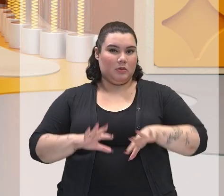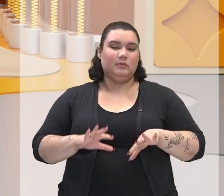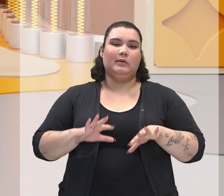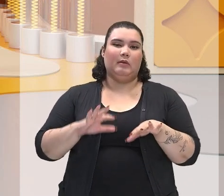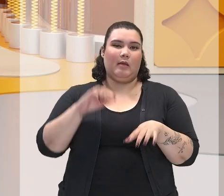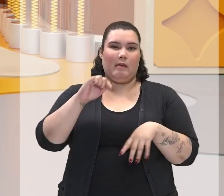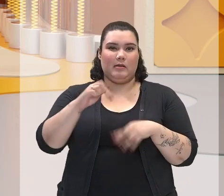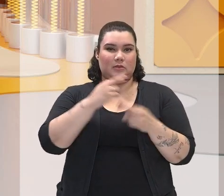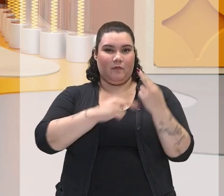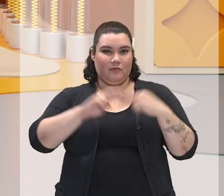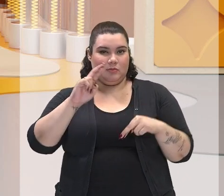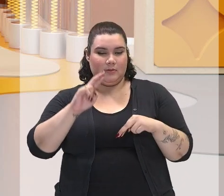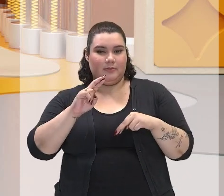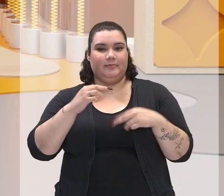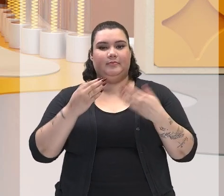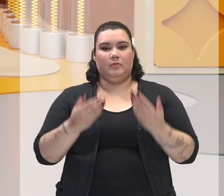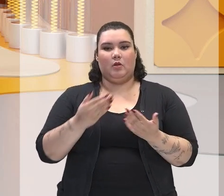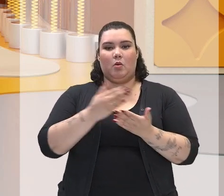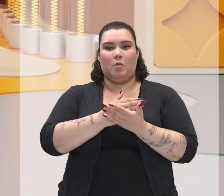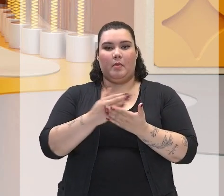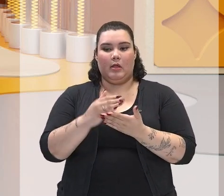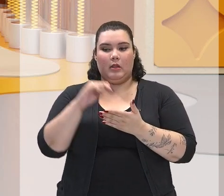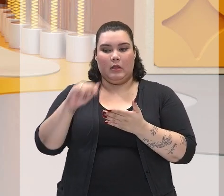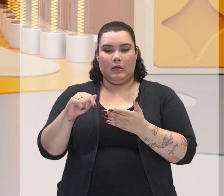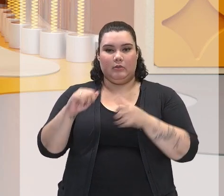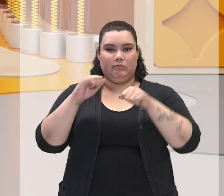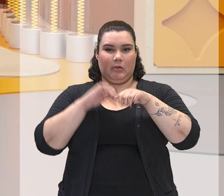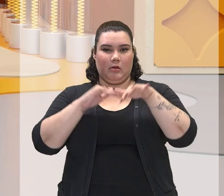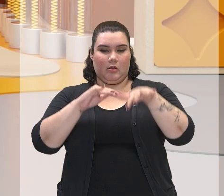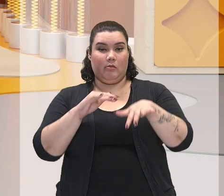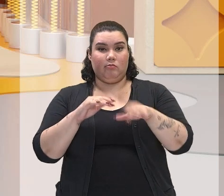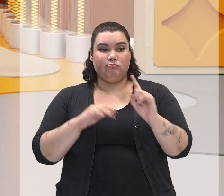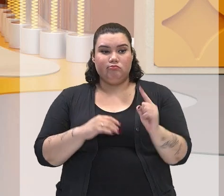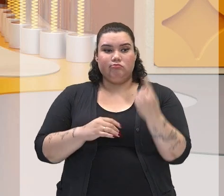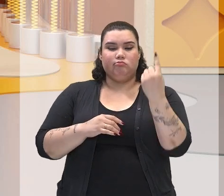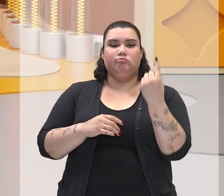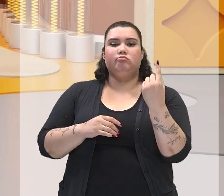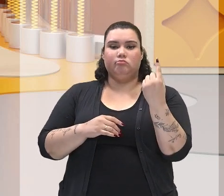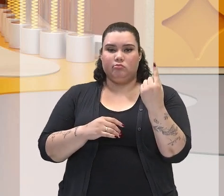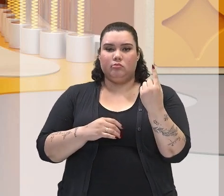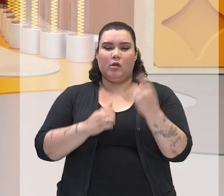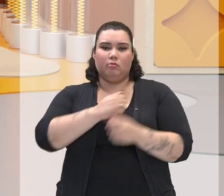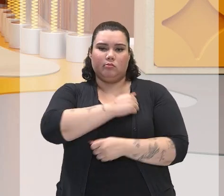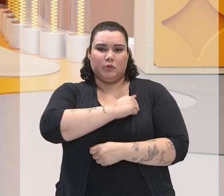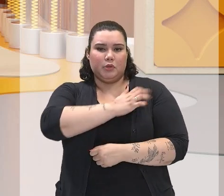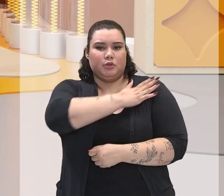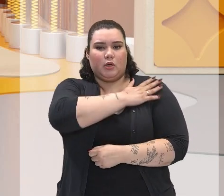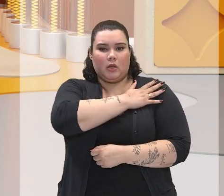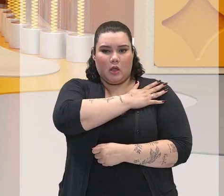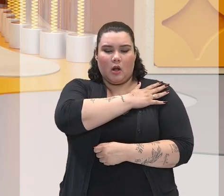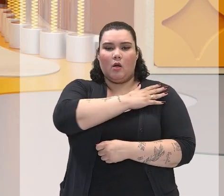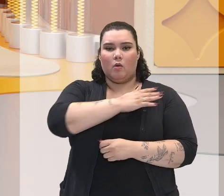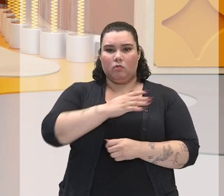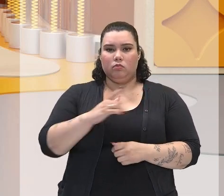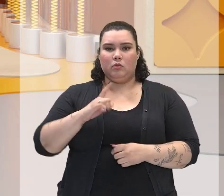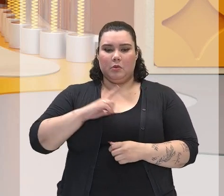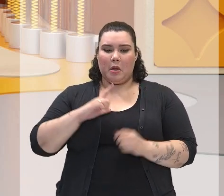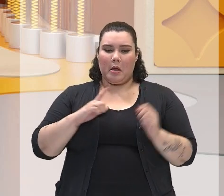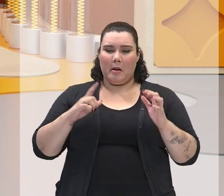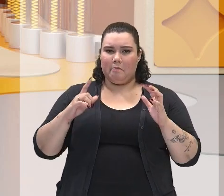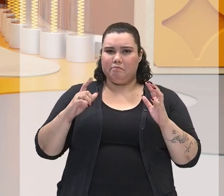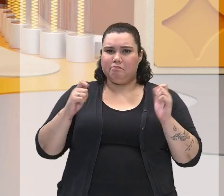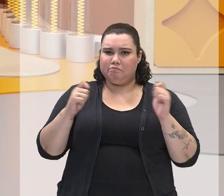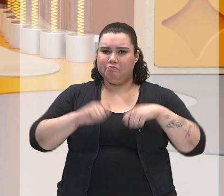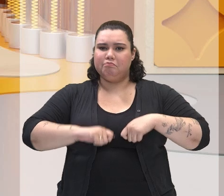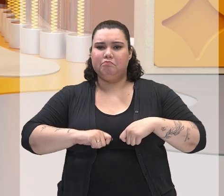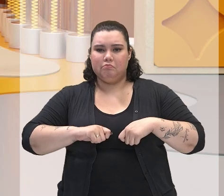Exército Revolucionário, e é justamente no meio desse exército que surge a figura de um general, né, que era muito habilidoso, que